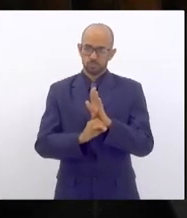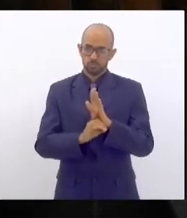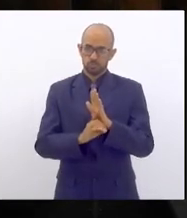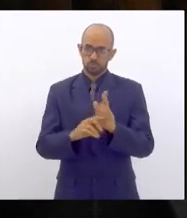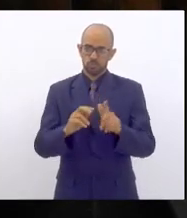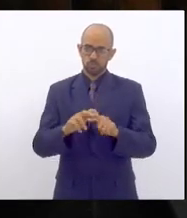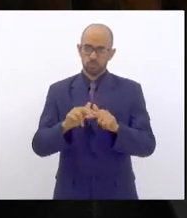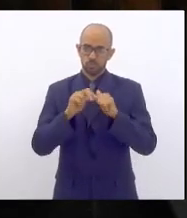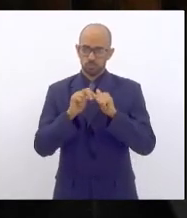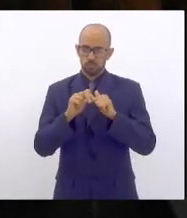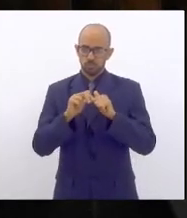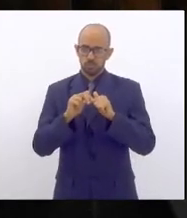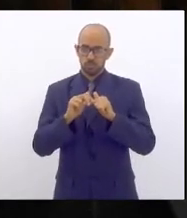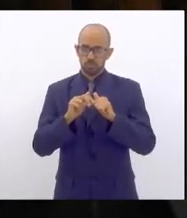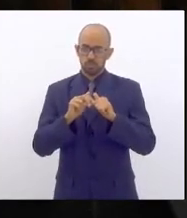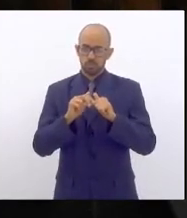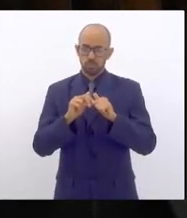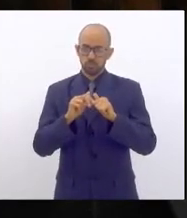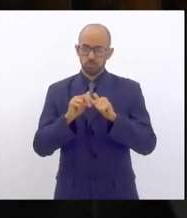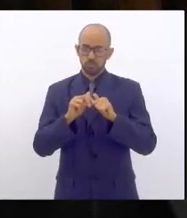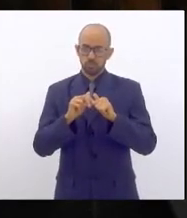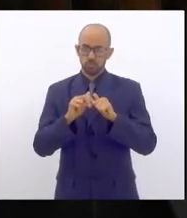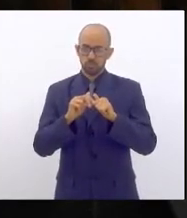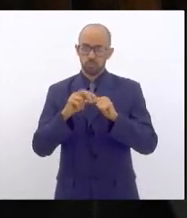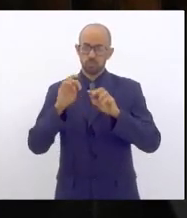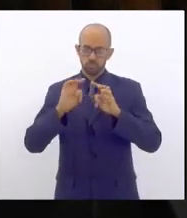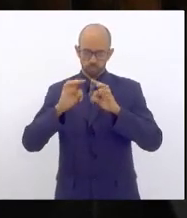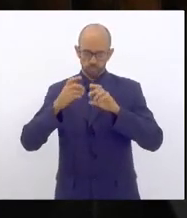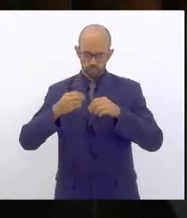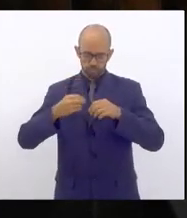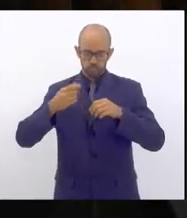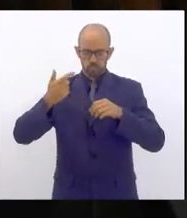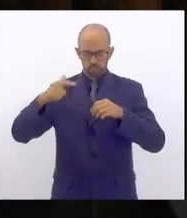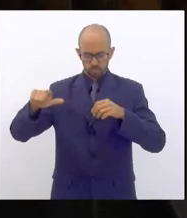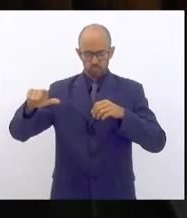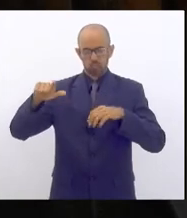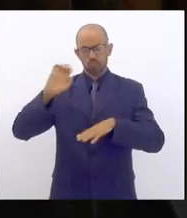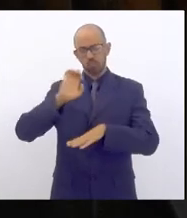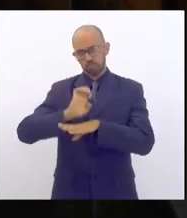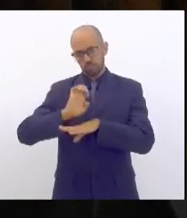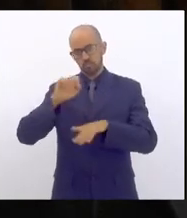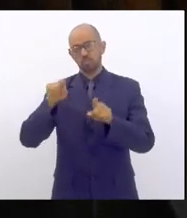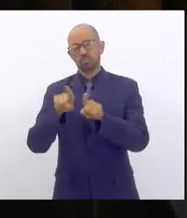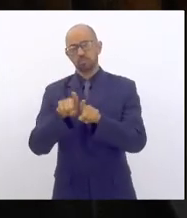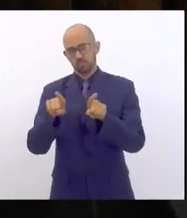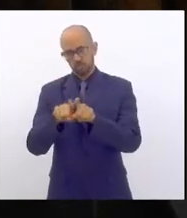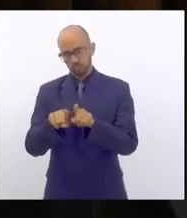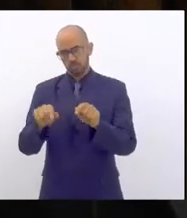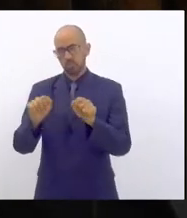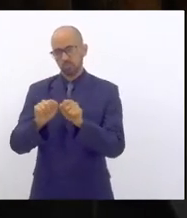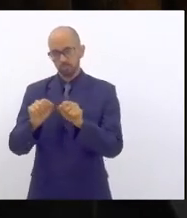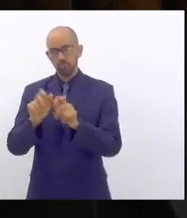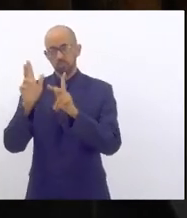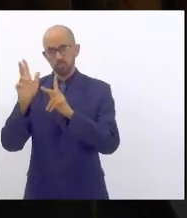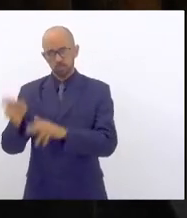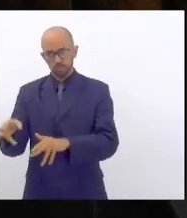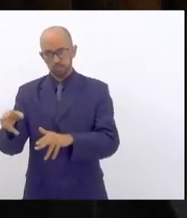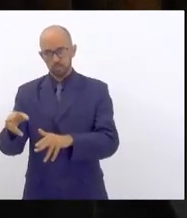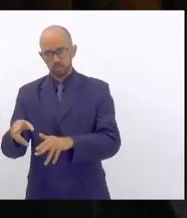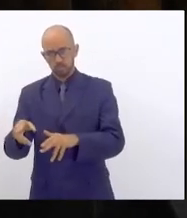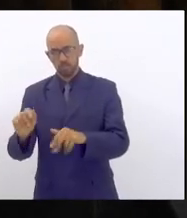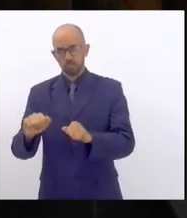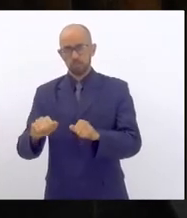E assim está procedendo todas as outras unidades da federação que estão regulamentando